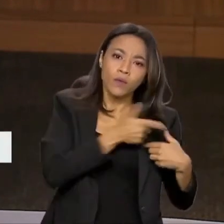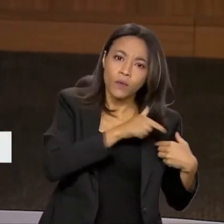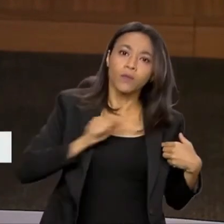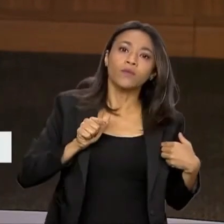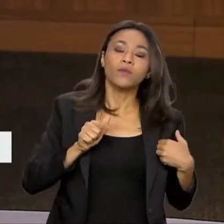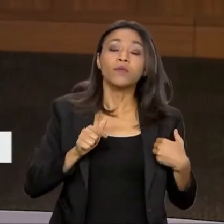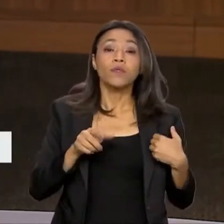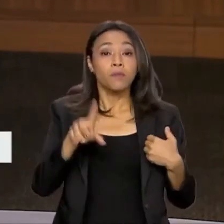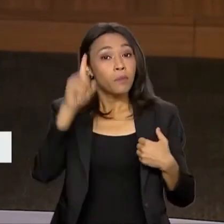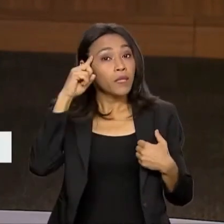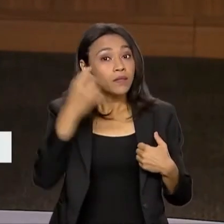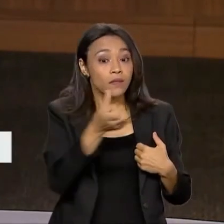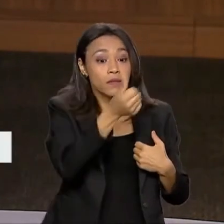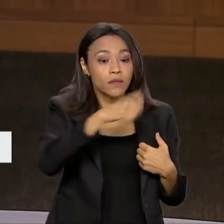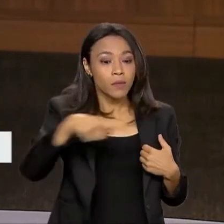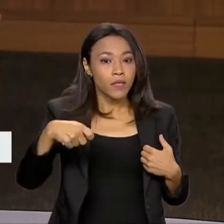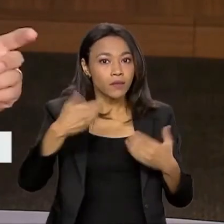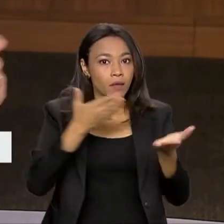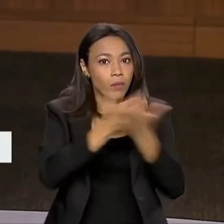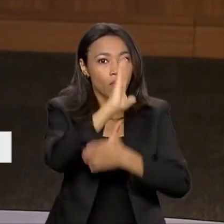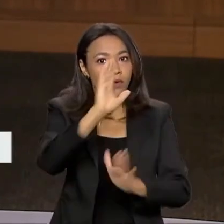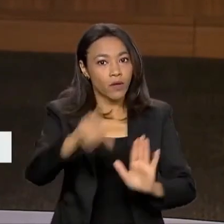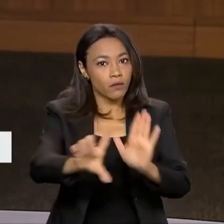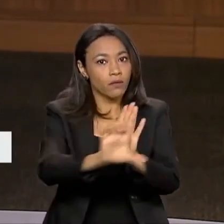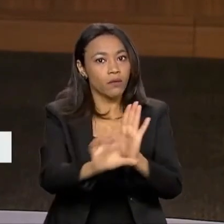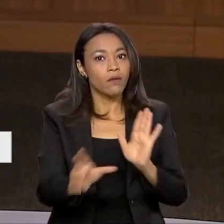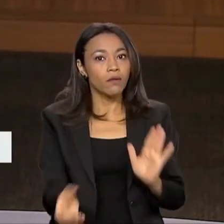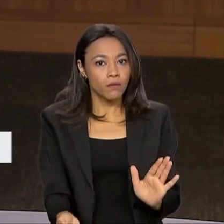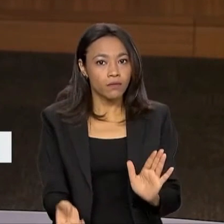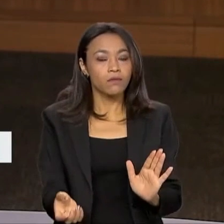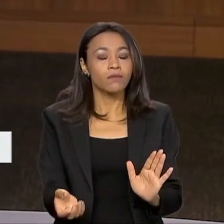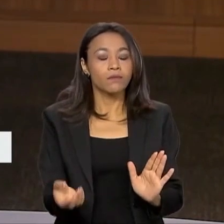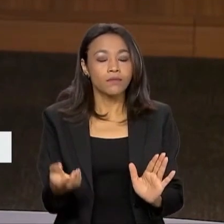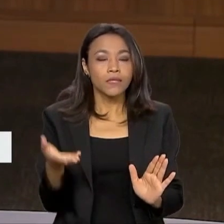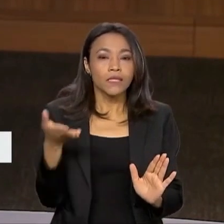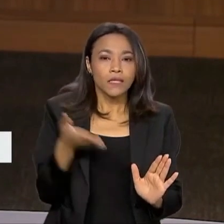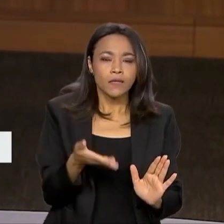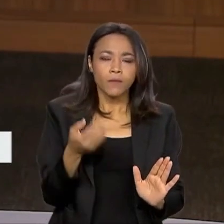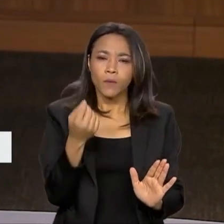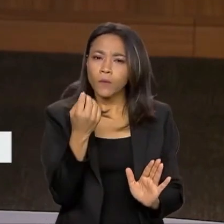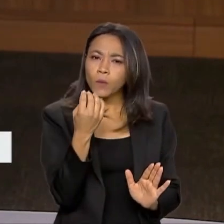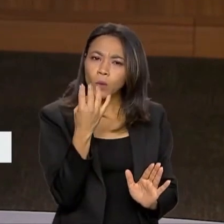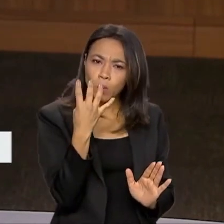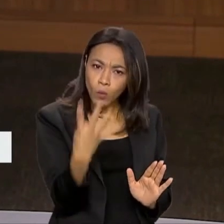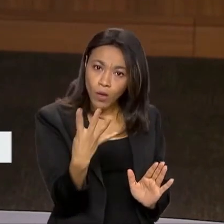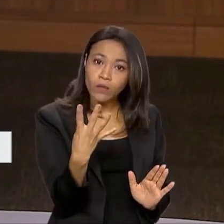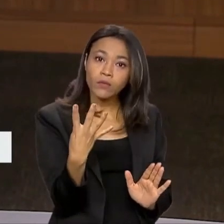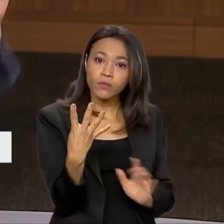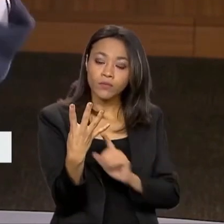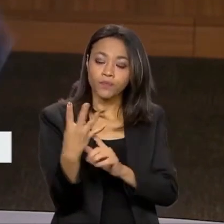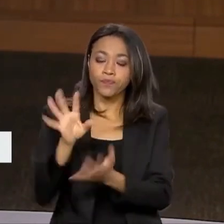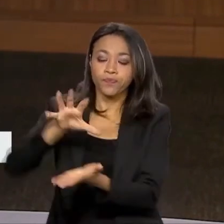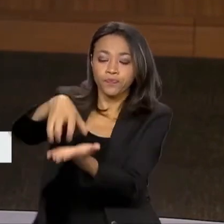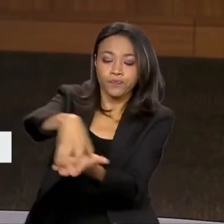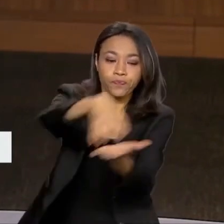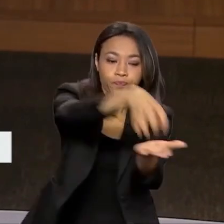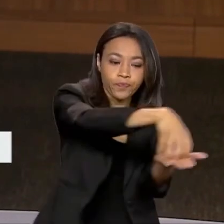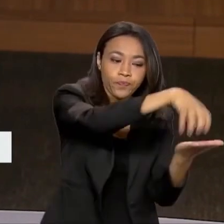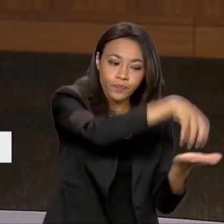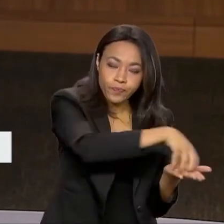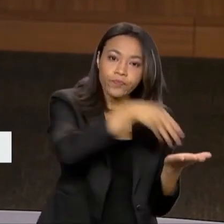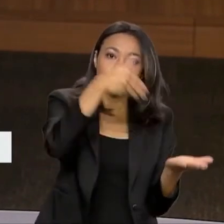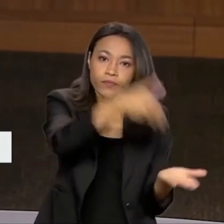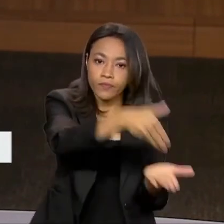nos primeiros seis meses que fizeram com que nada menos do que quatro agências de rating